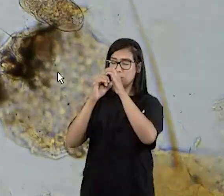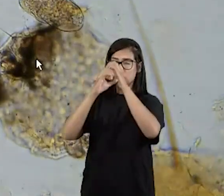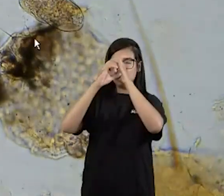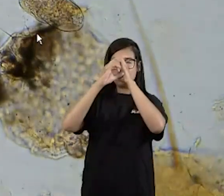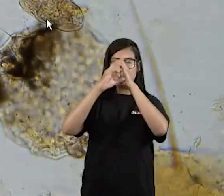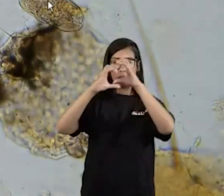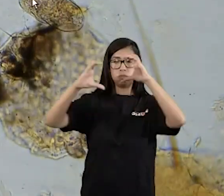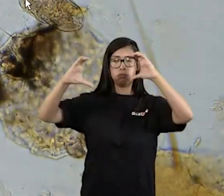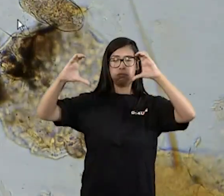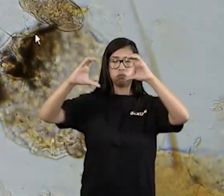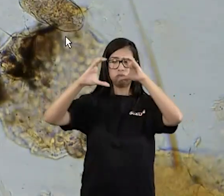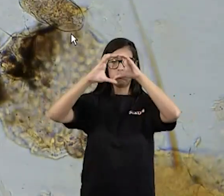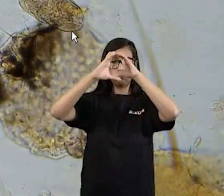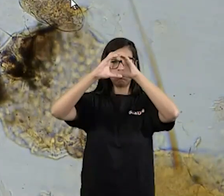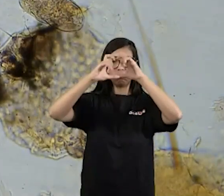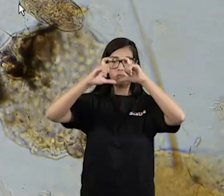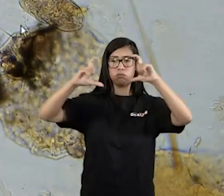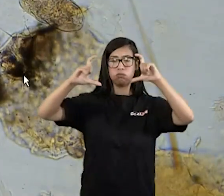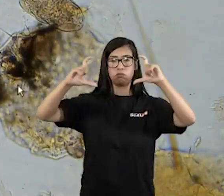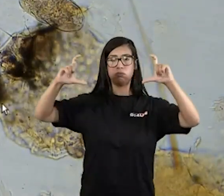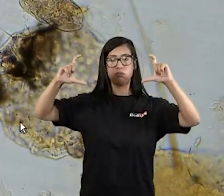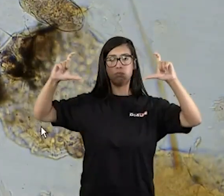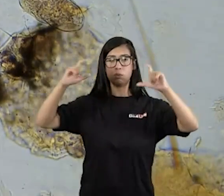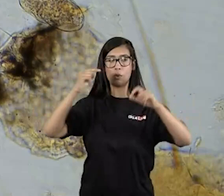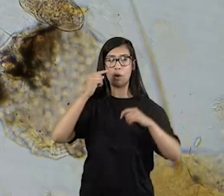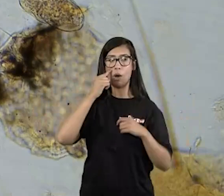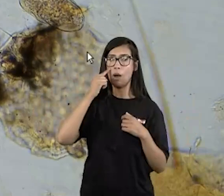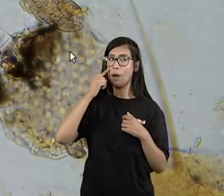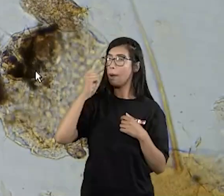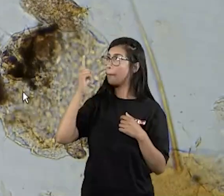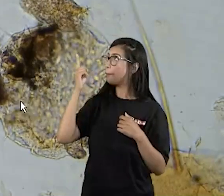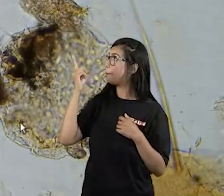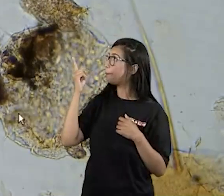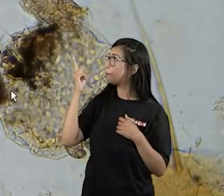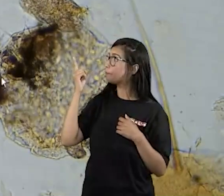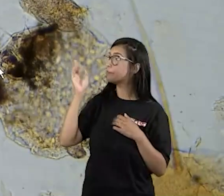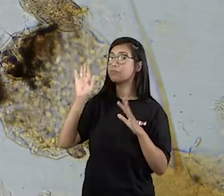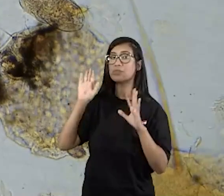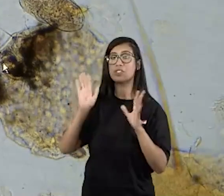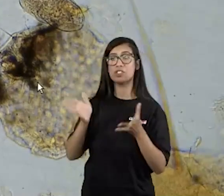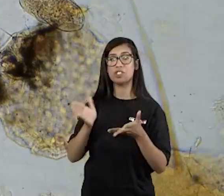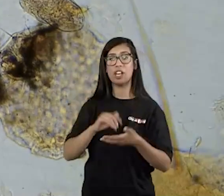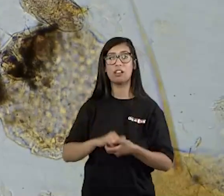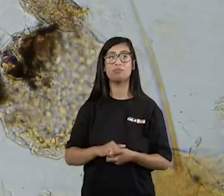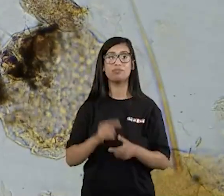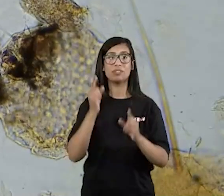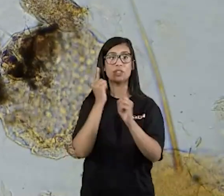melhor. Olha aqui um ovo exatamente do lado dele. Então, a gente tem um ácaro